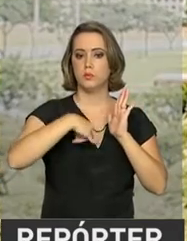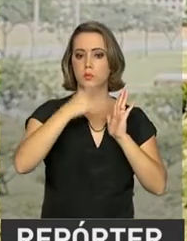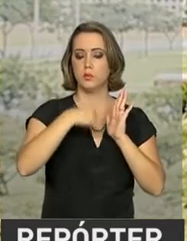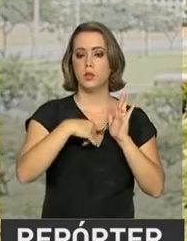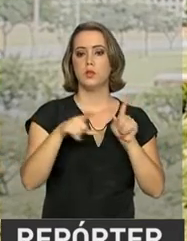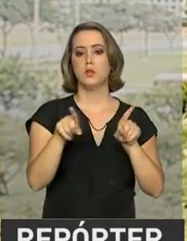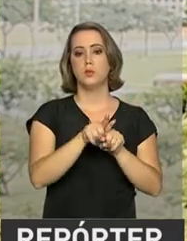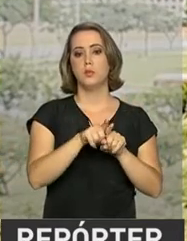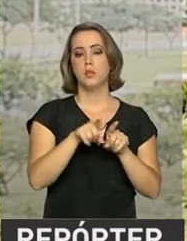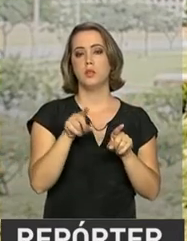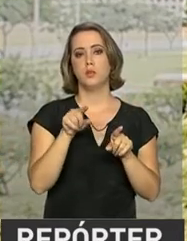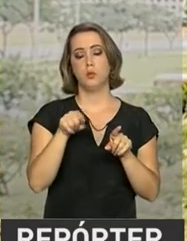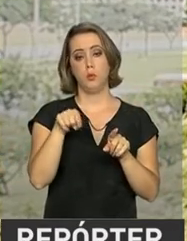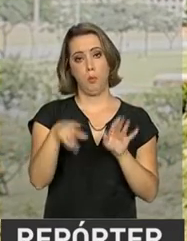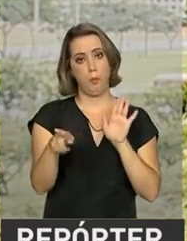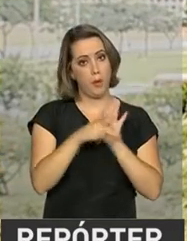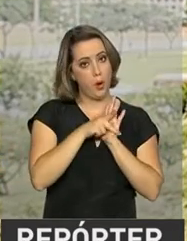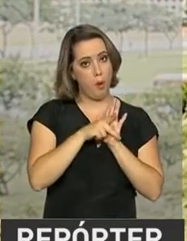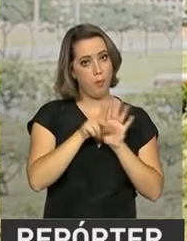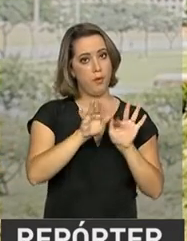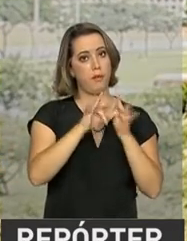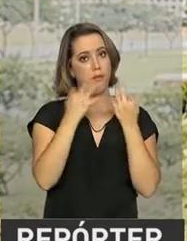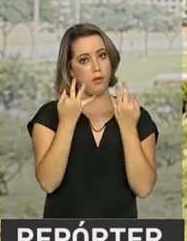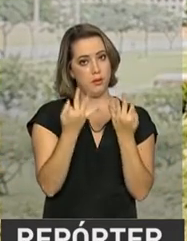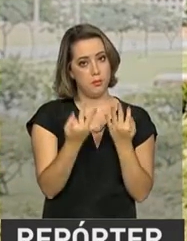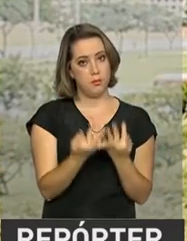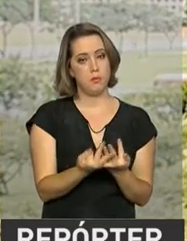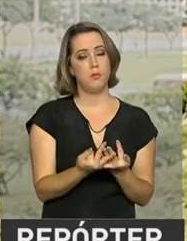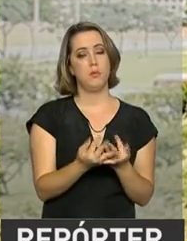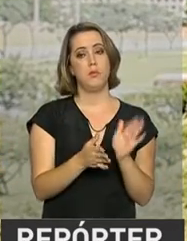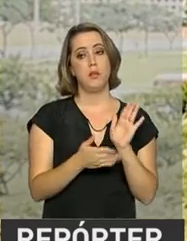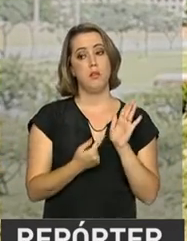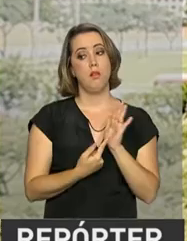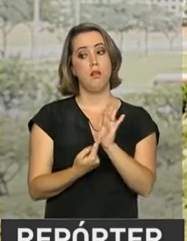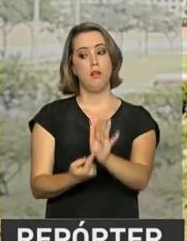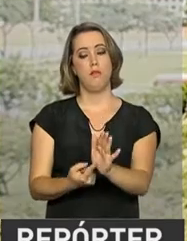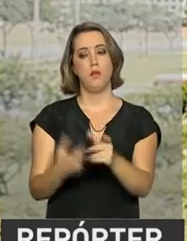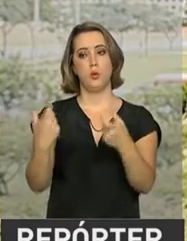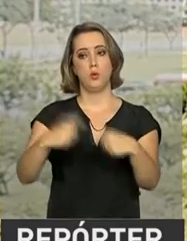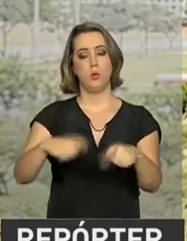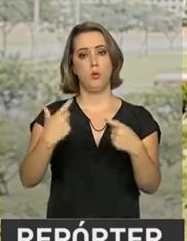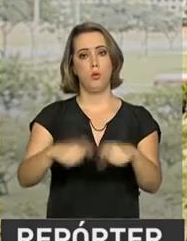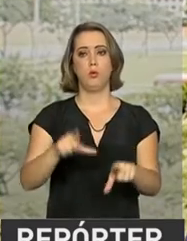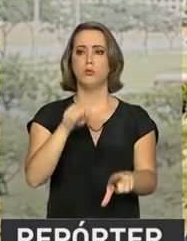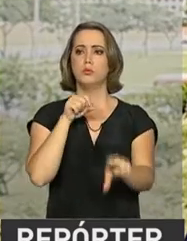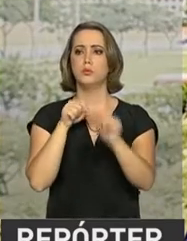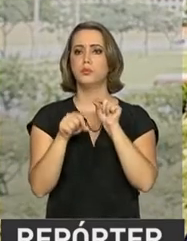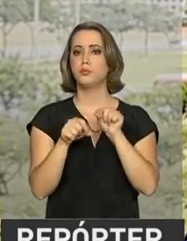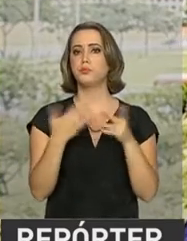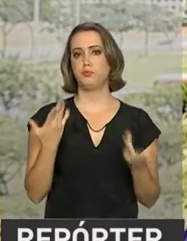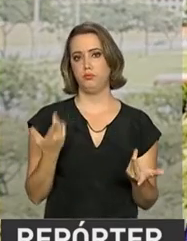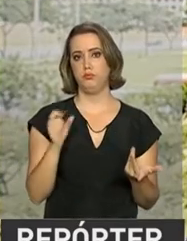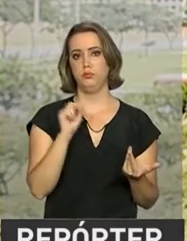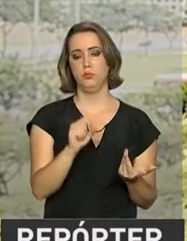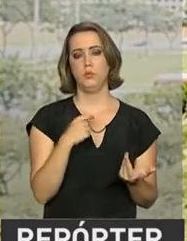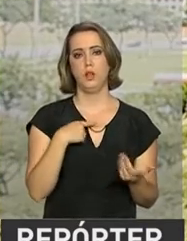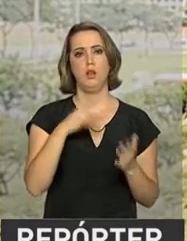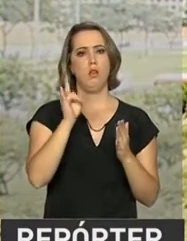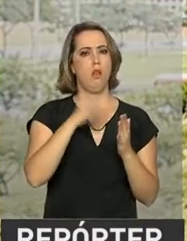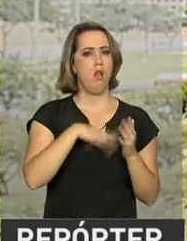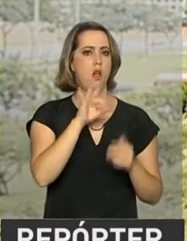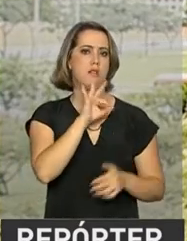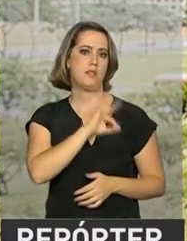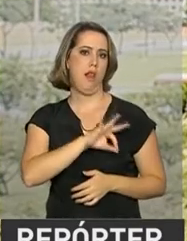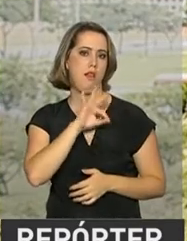dele e da família na instituição para a qual foi selecionado como são vários documentos como comprovantes de